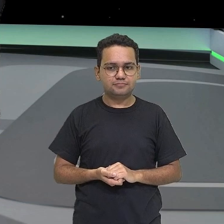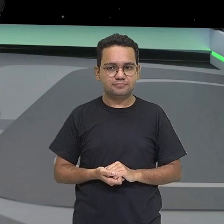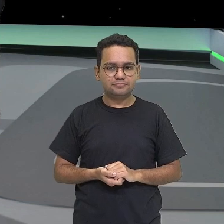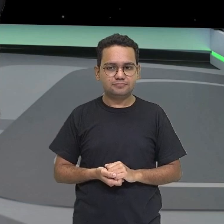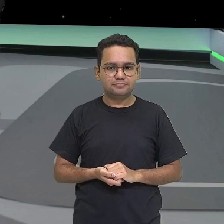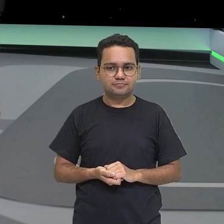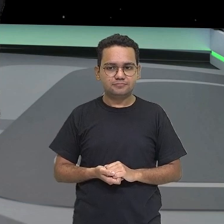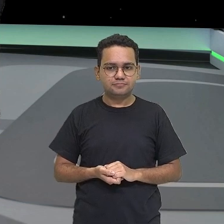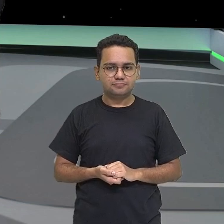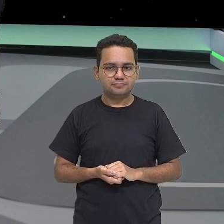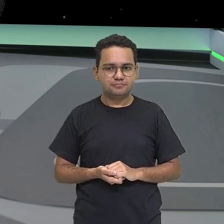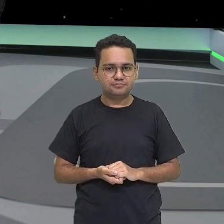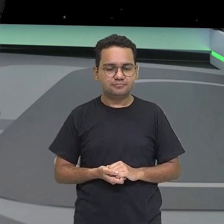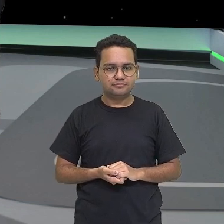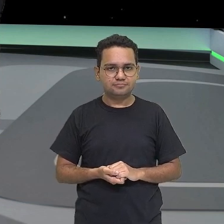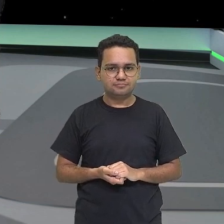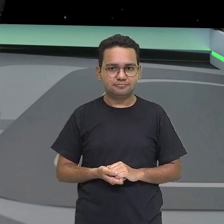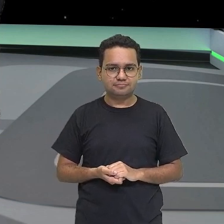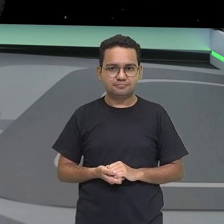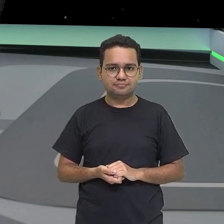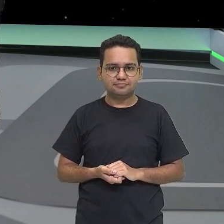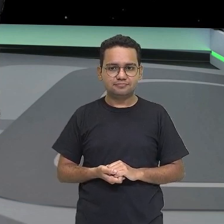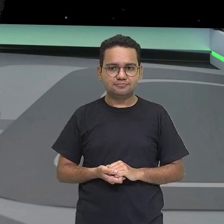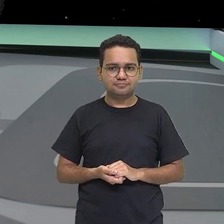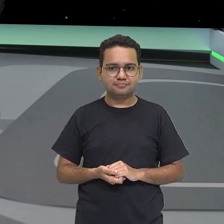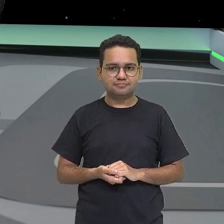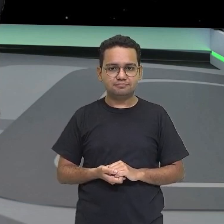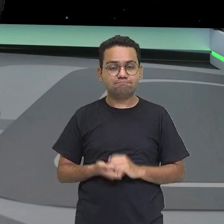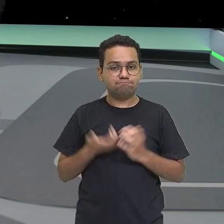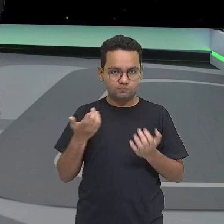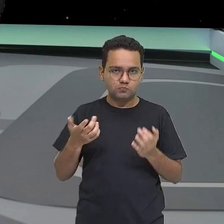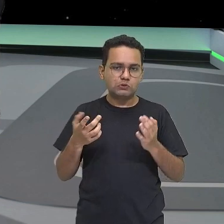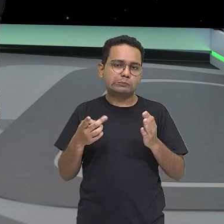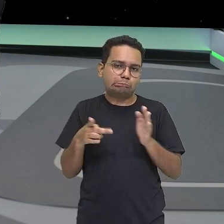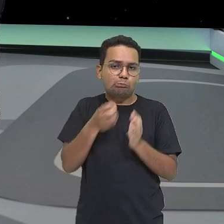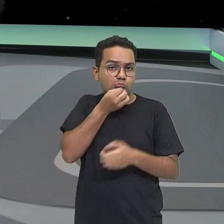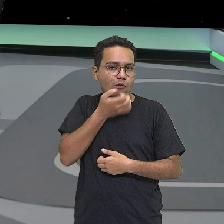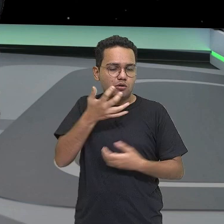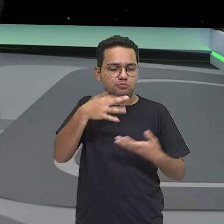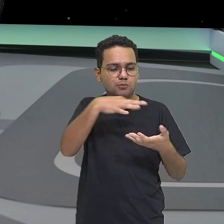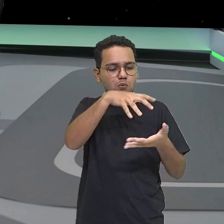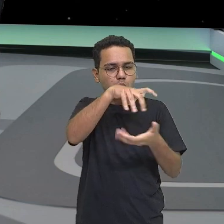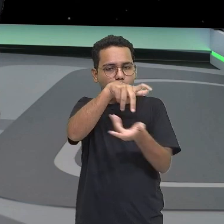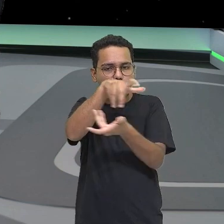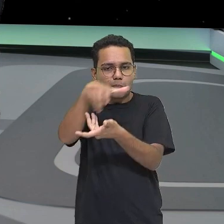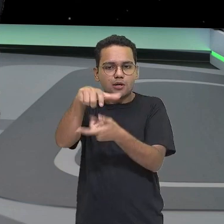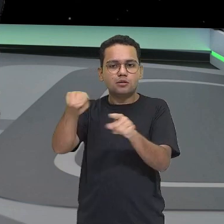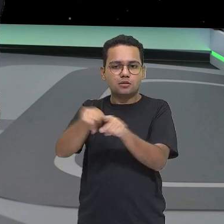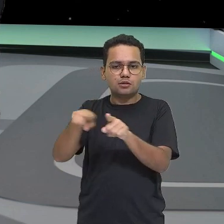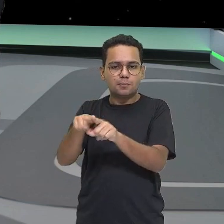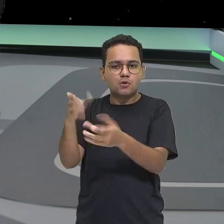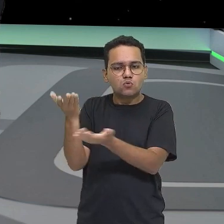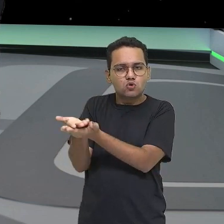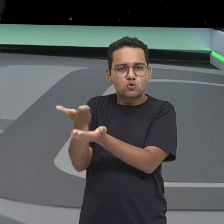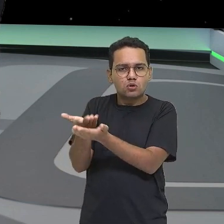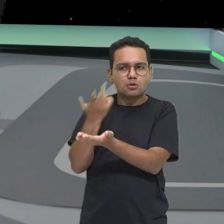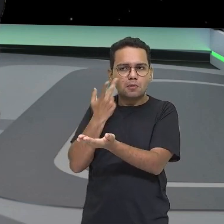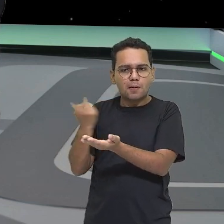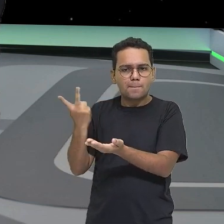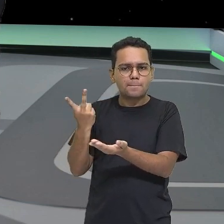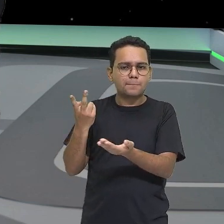temos aqui que também, graças a esse movimento, aos estudos, nós temos aí